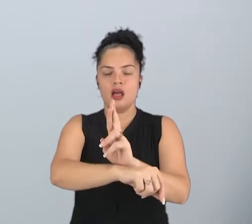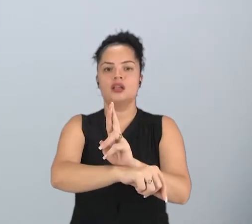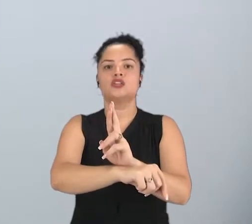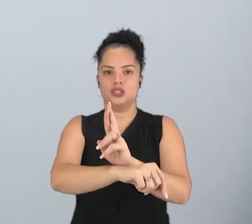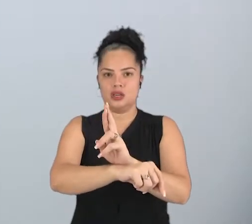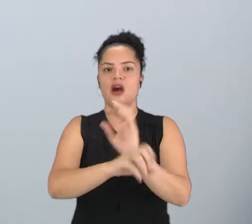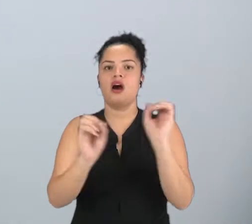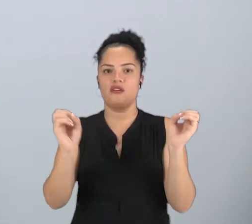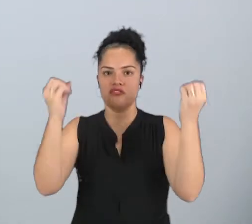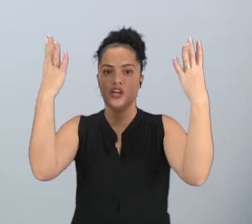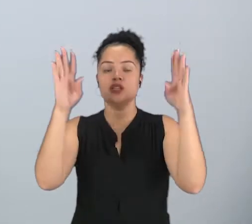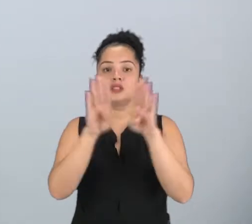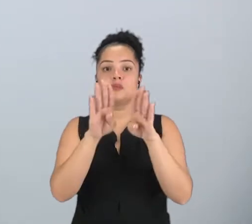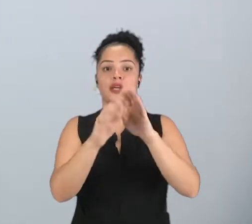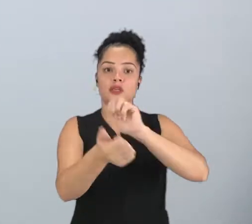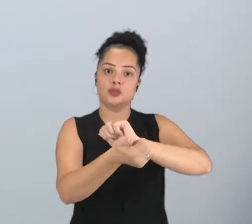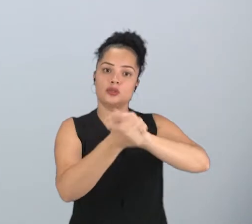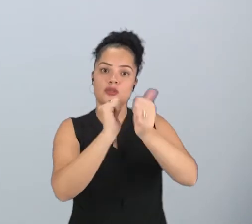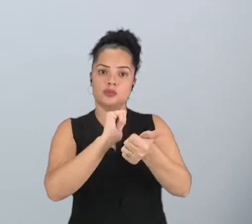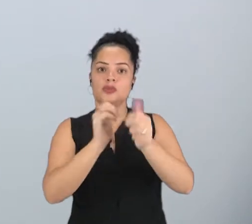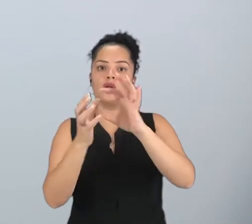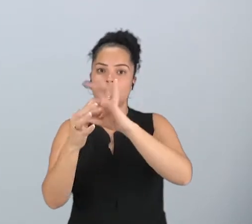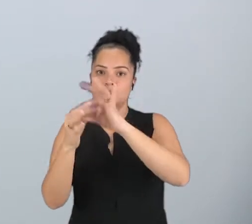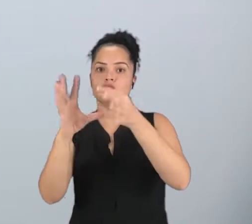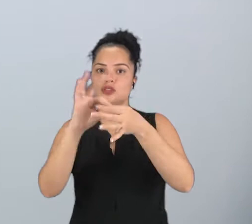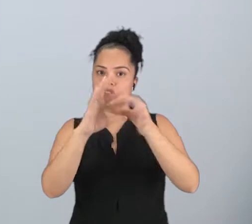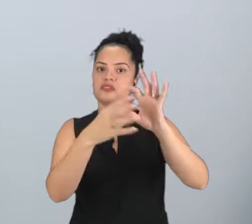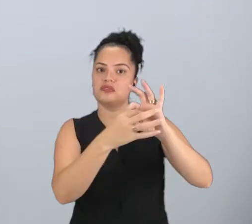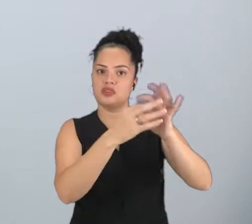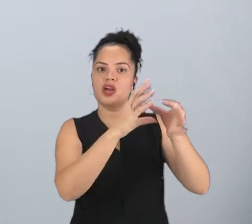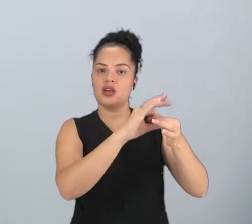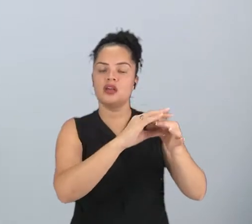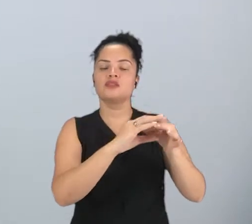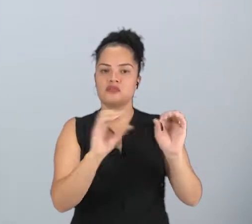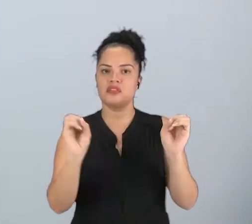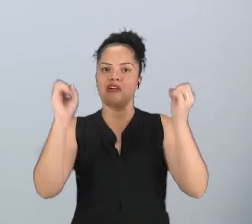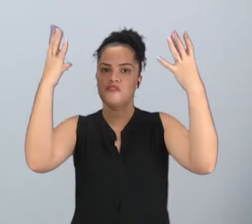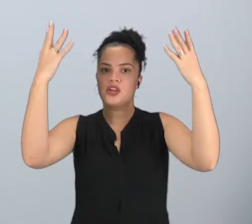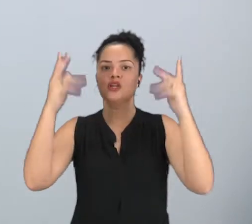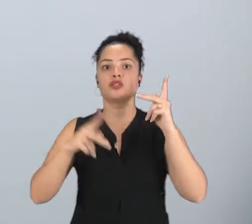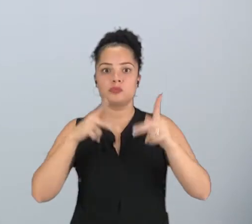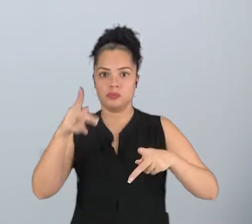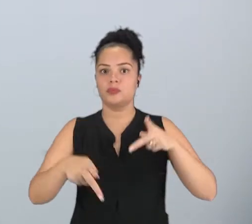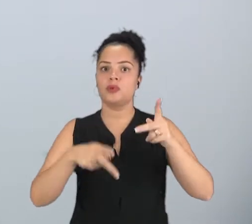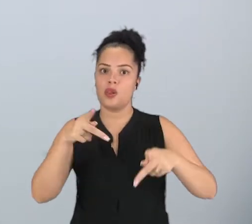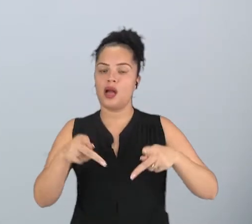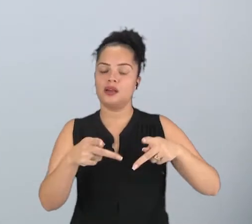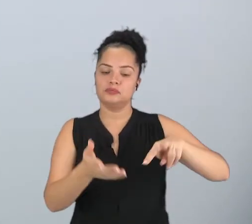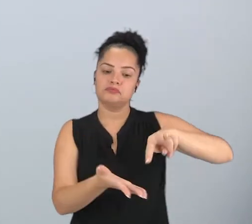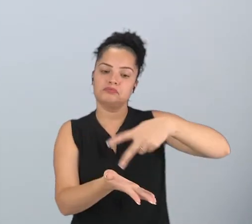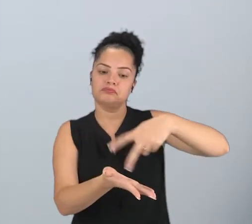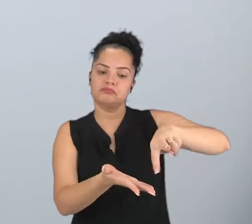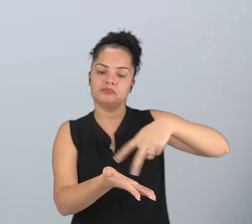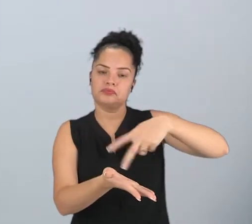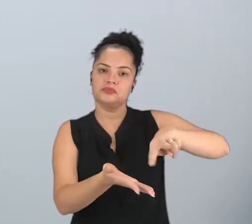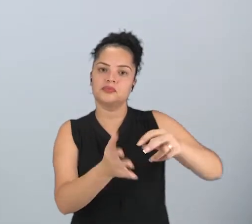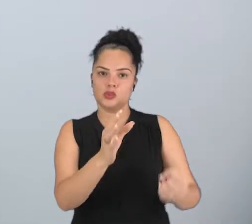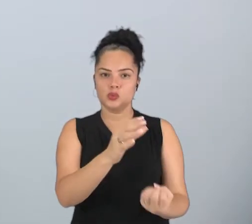como também nas Olimpíadas, como uma festa popular. Então, a dança, ela vai